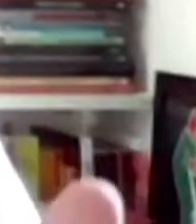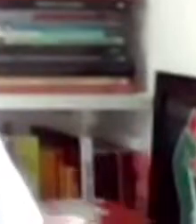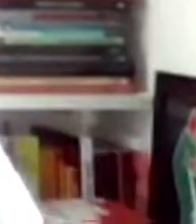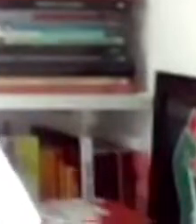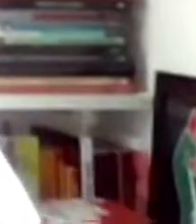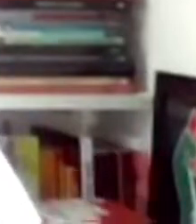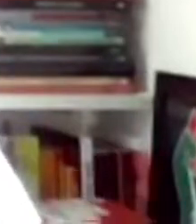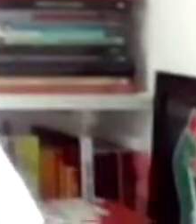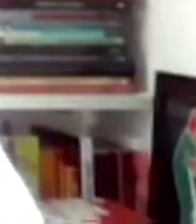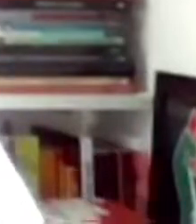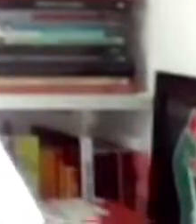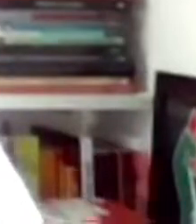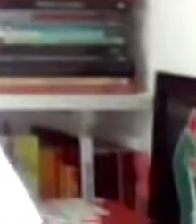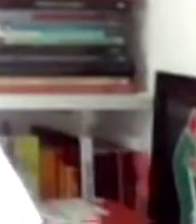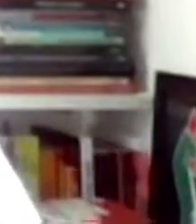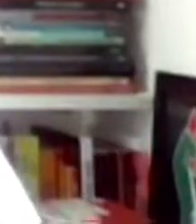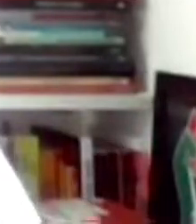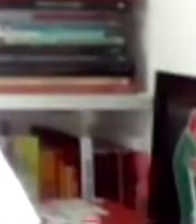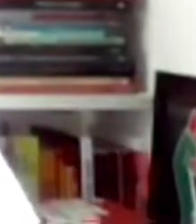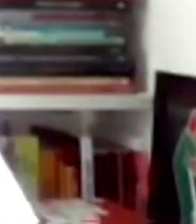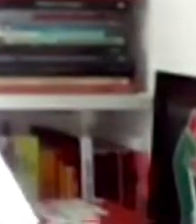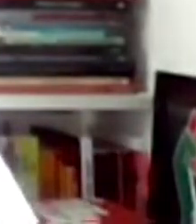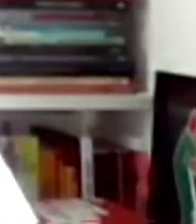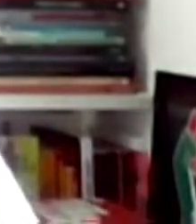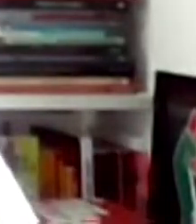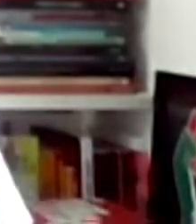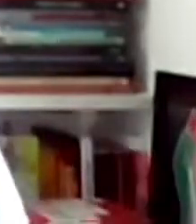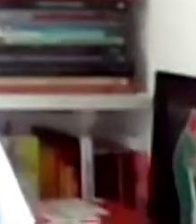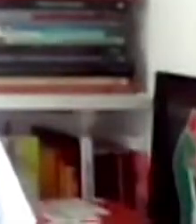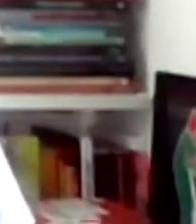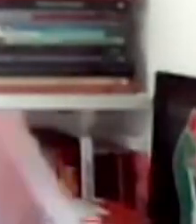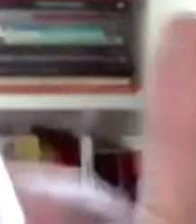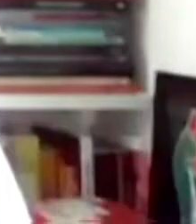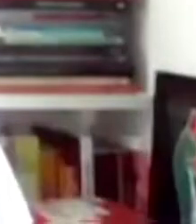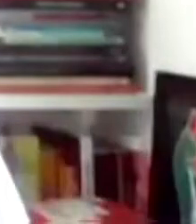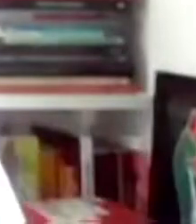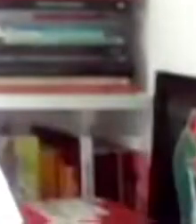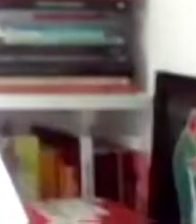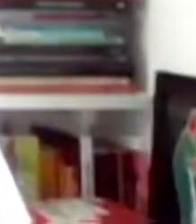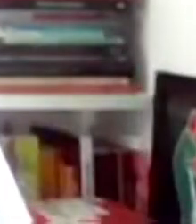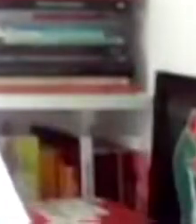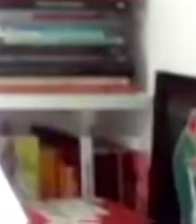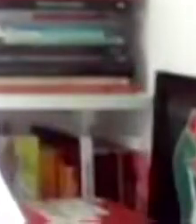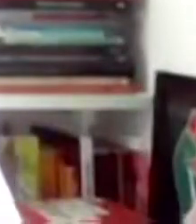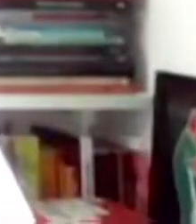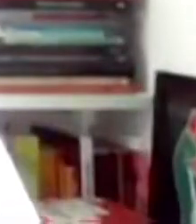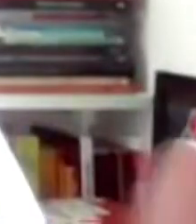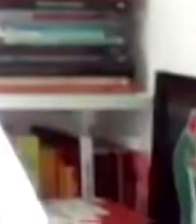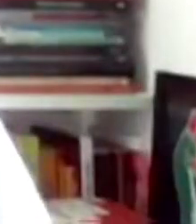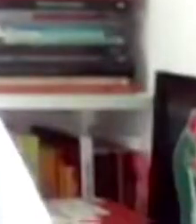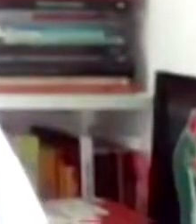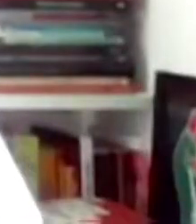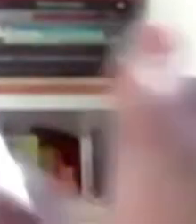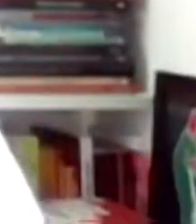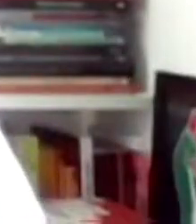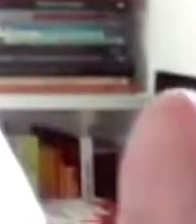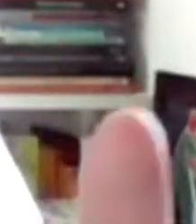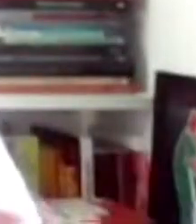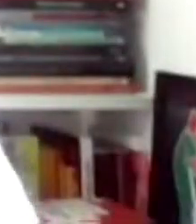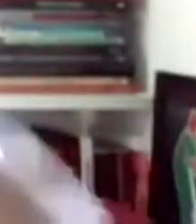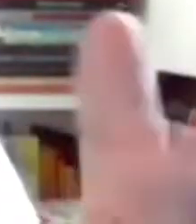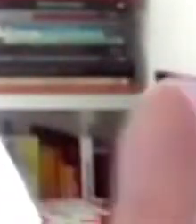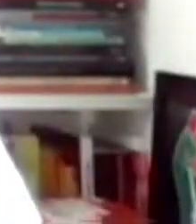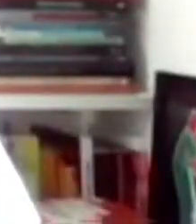essa regularização há bastante tempo. E a gente pontua, pela minha introdução que eu fiz, que não